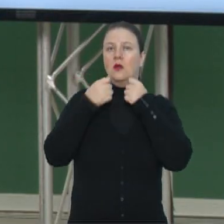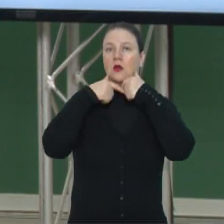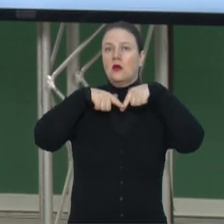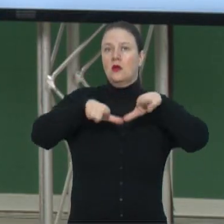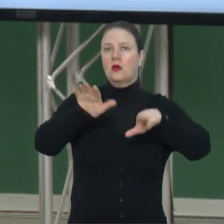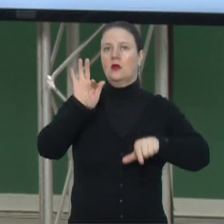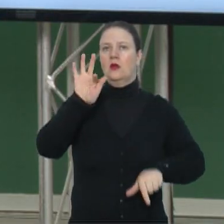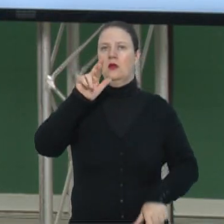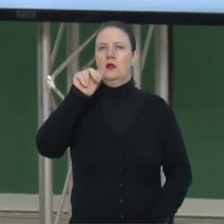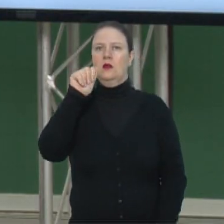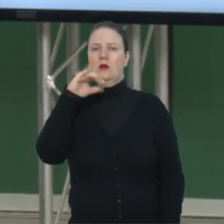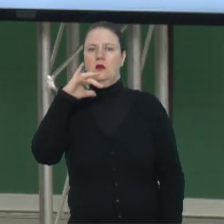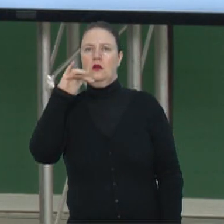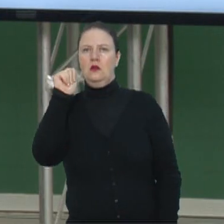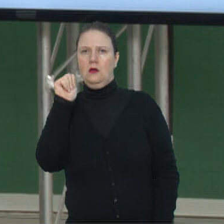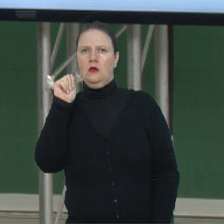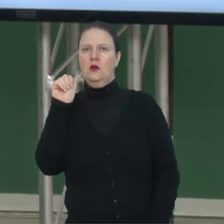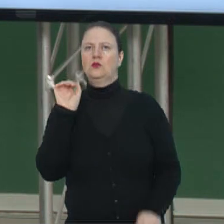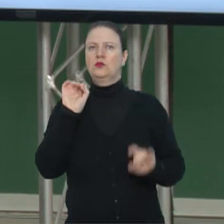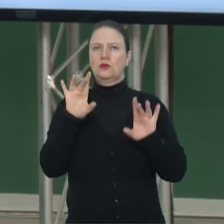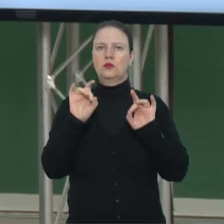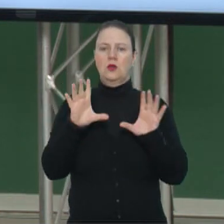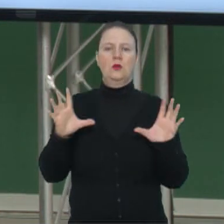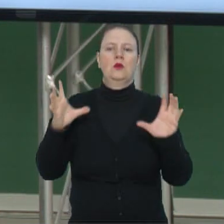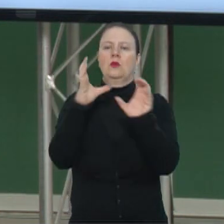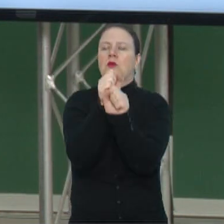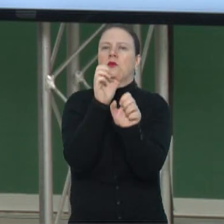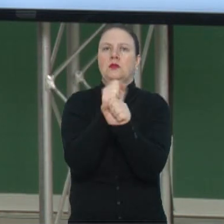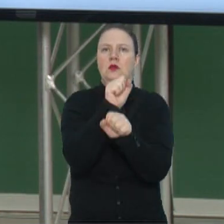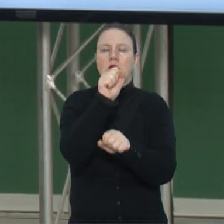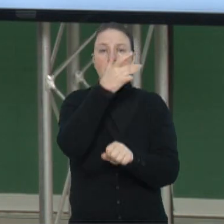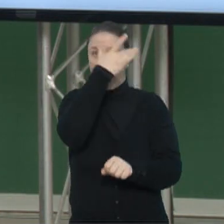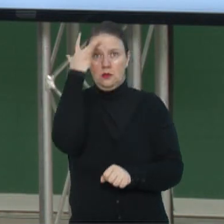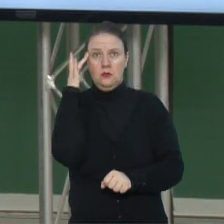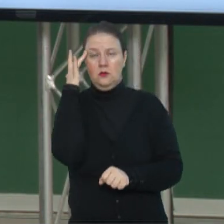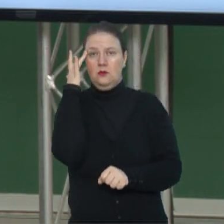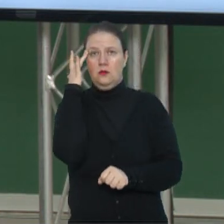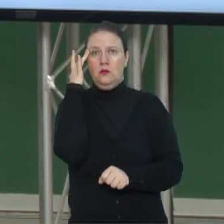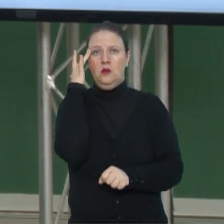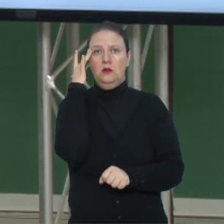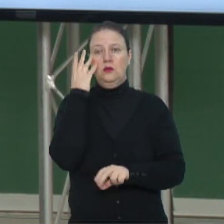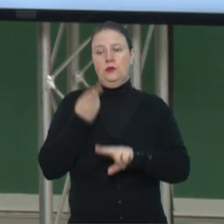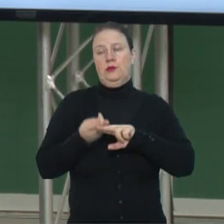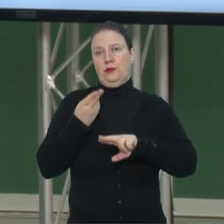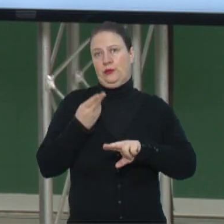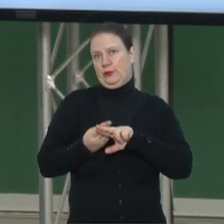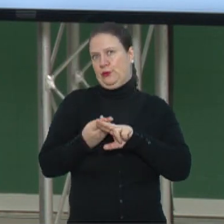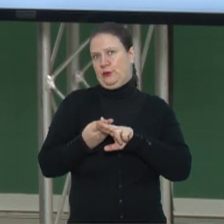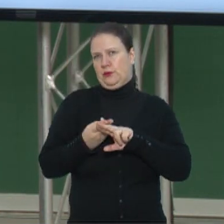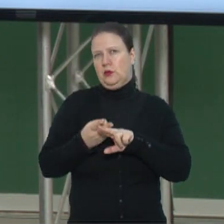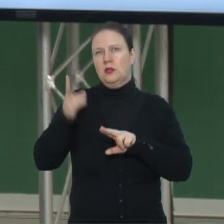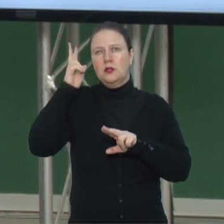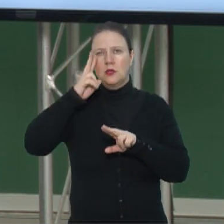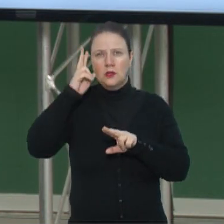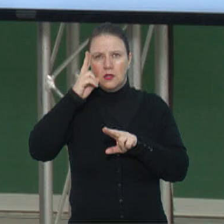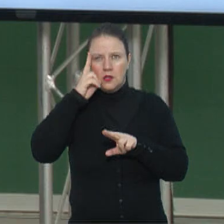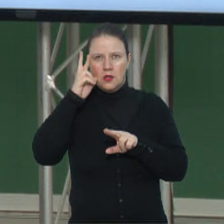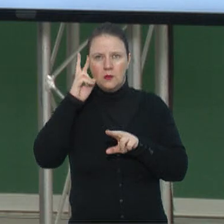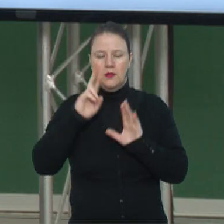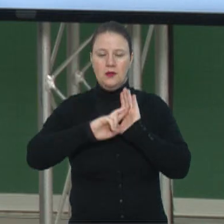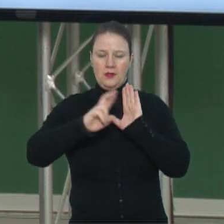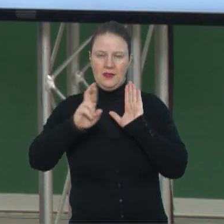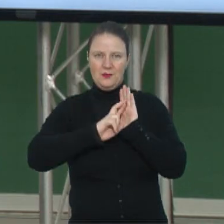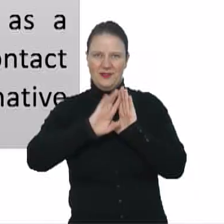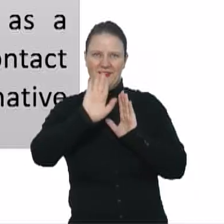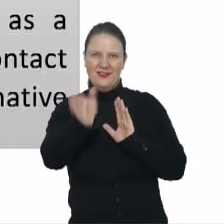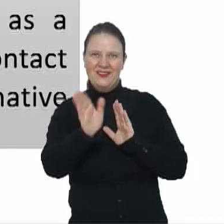franca apenas pela quantidade de falantes? Então, leiam novamente aqui a definição, respondam, nós já voltamos para